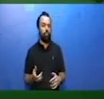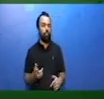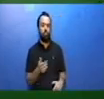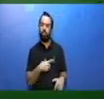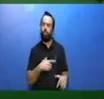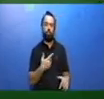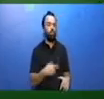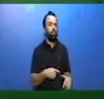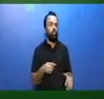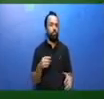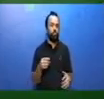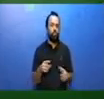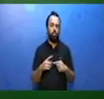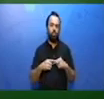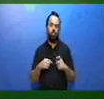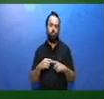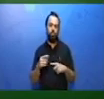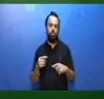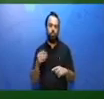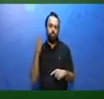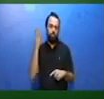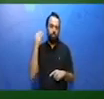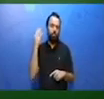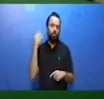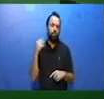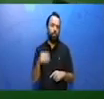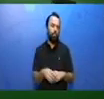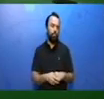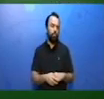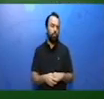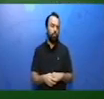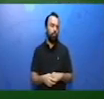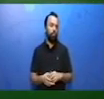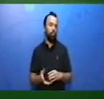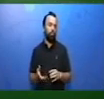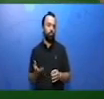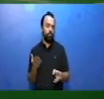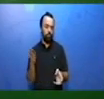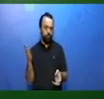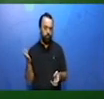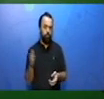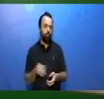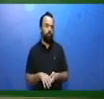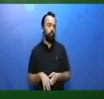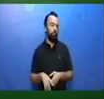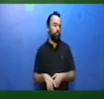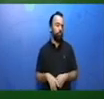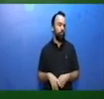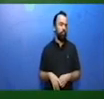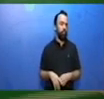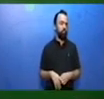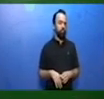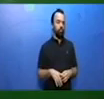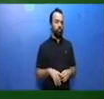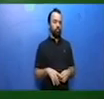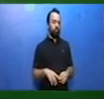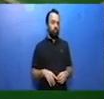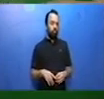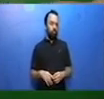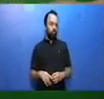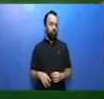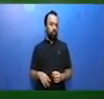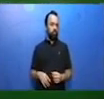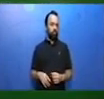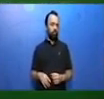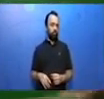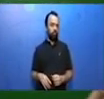então, é em tempo passado. Vamos ver? Aqui, ó. Você pode ver? Olha lá,